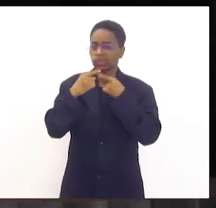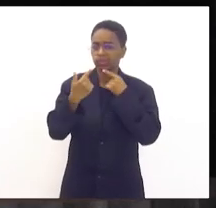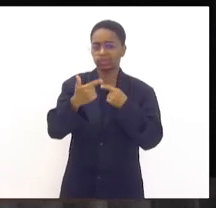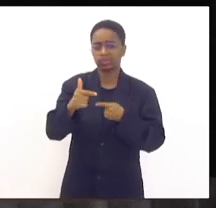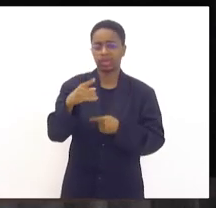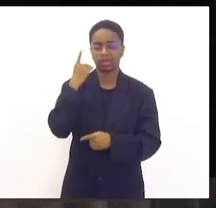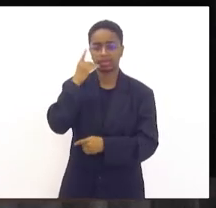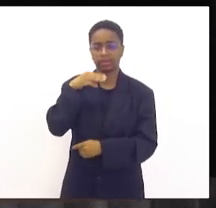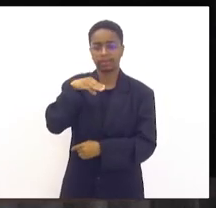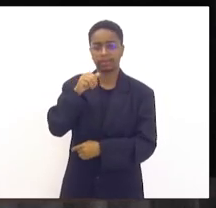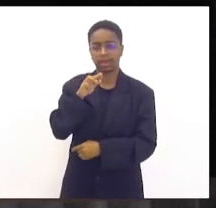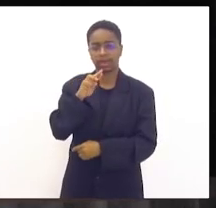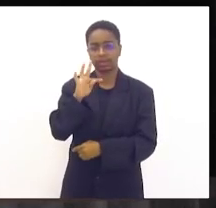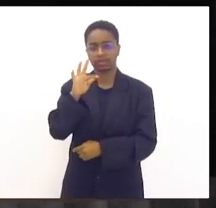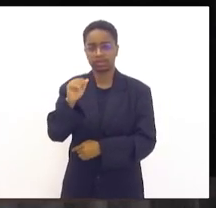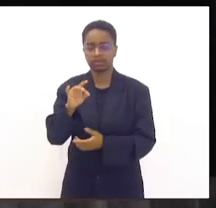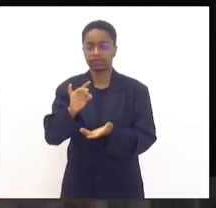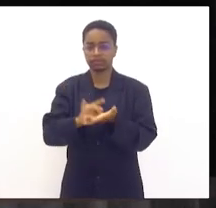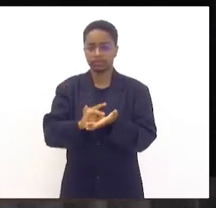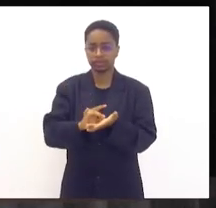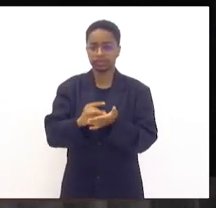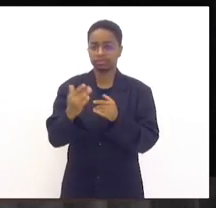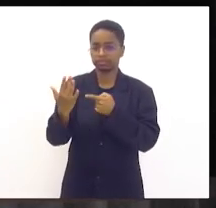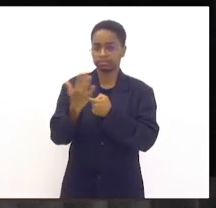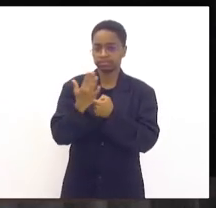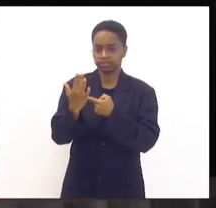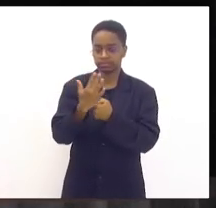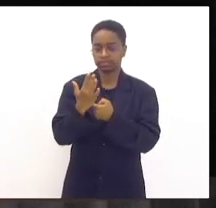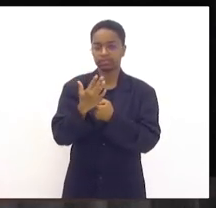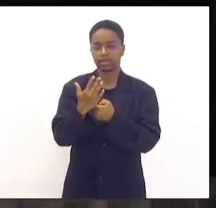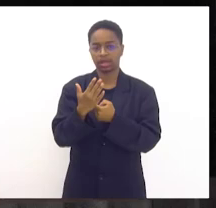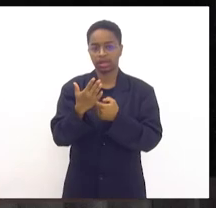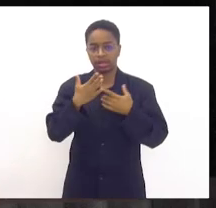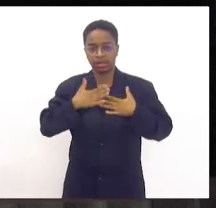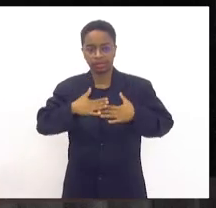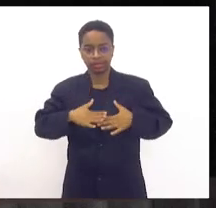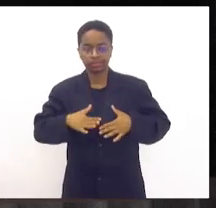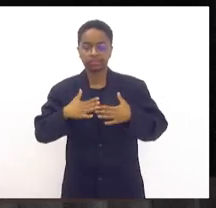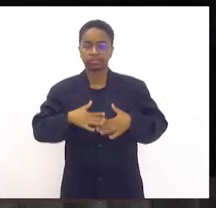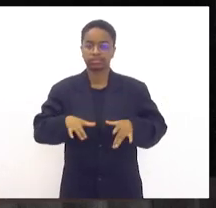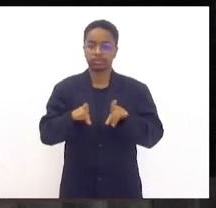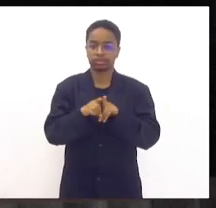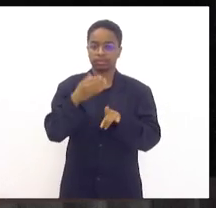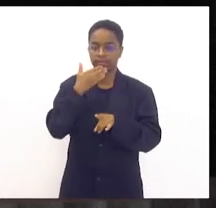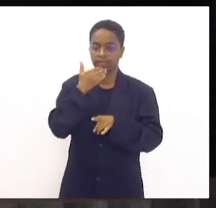Rocha foi uma pessoa que ajudou muito a acalmar os meus dois filhos.